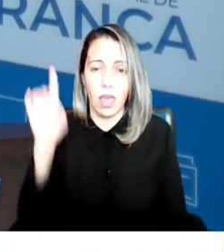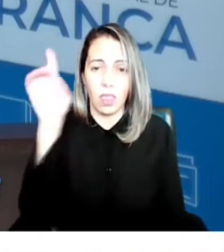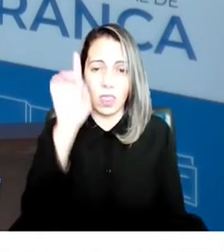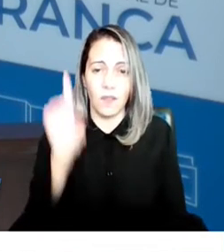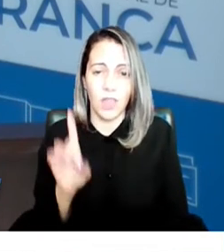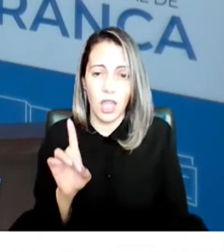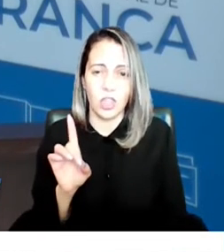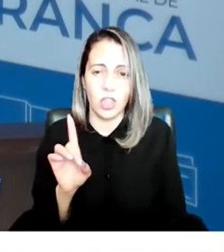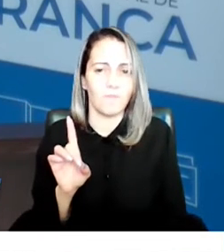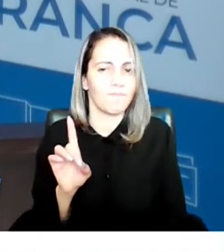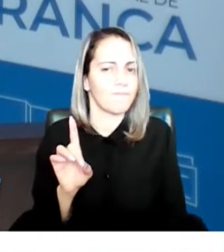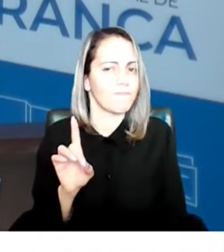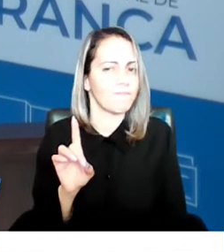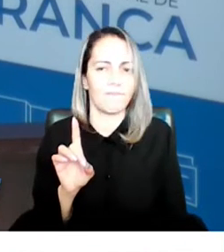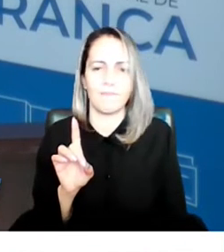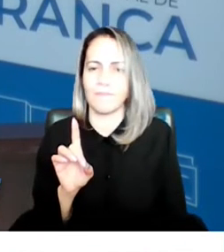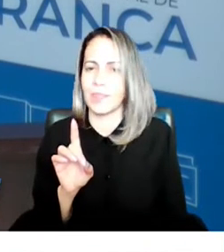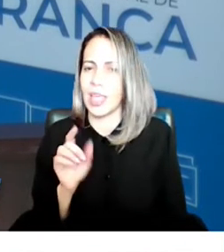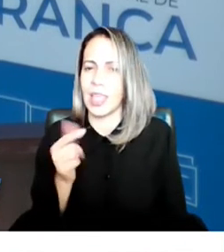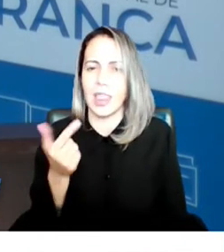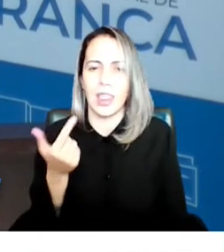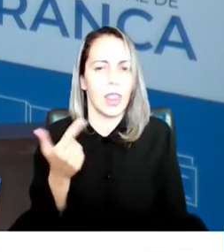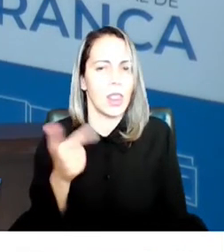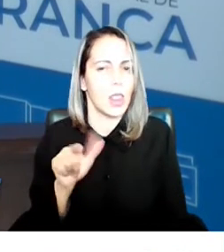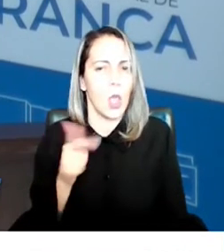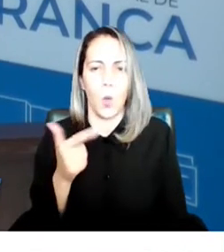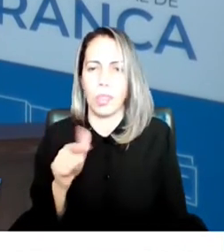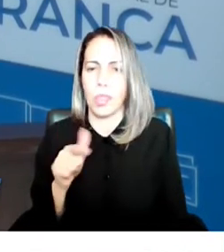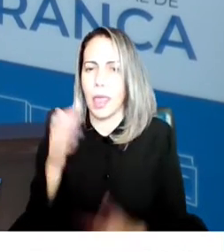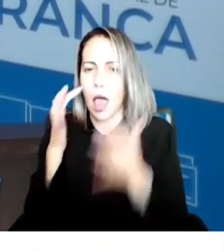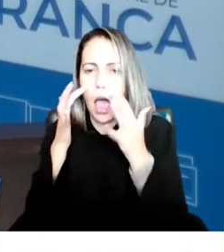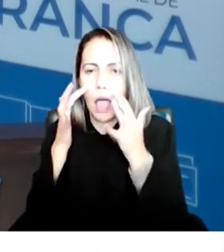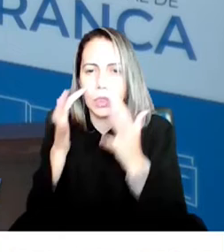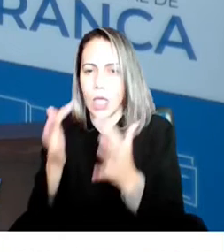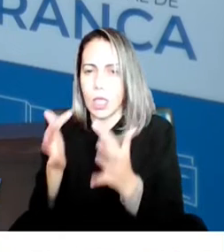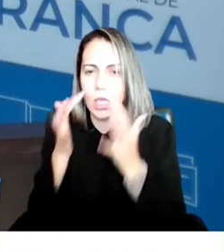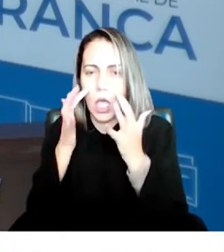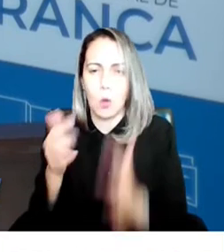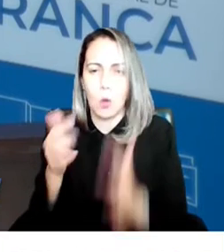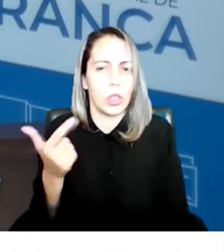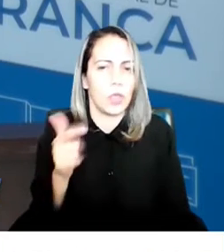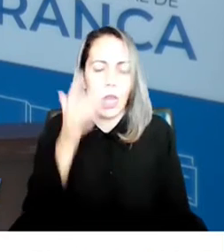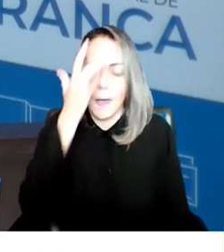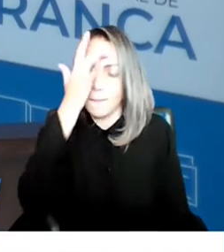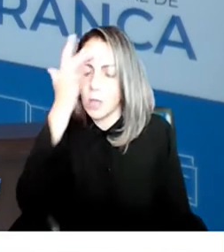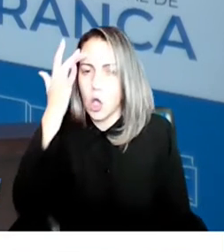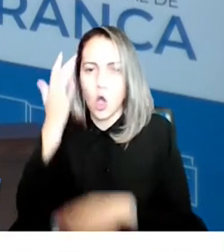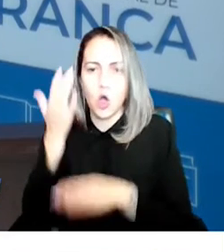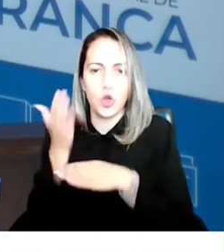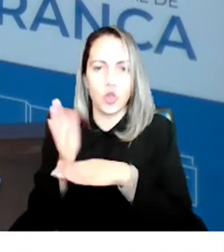teria quem ouvisse ou quem garantisse um amparo à sua